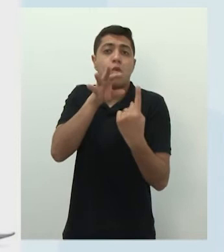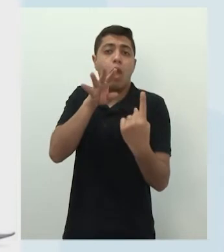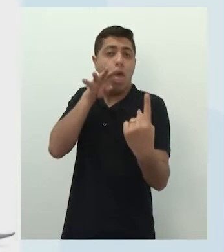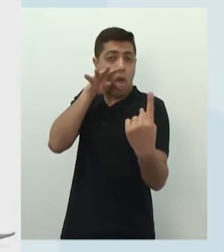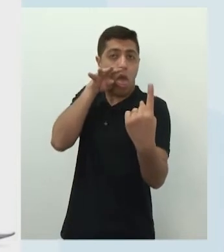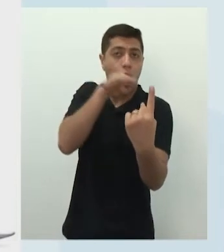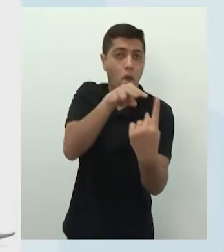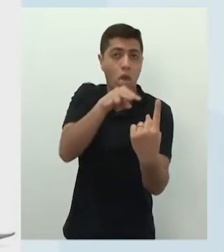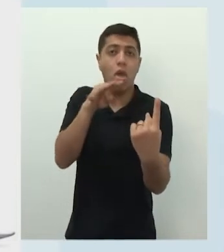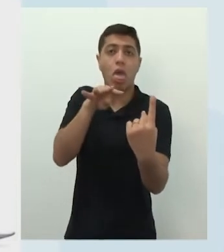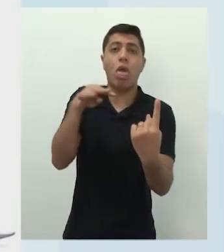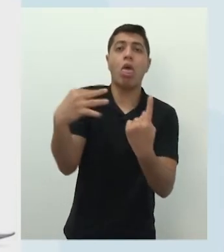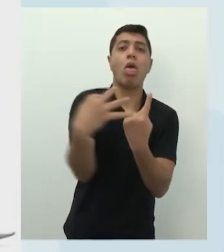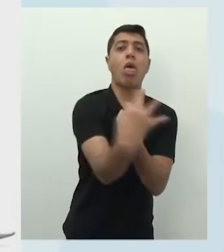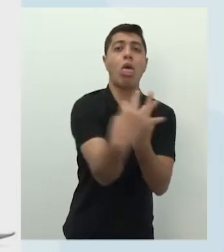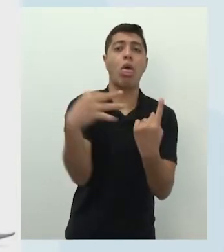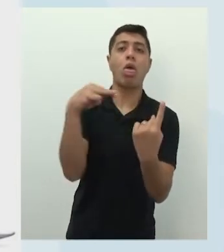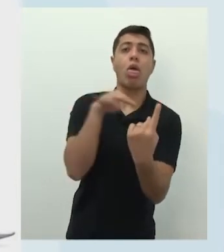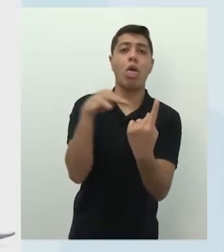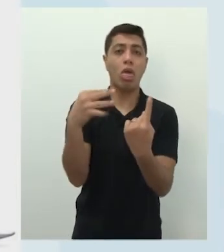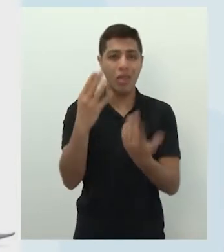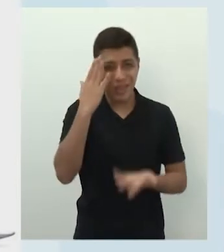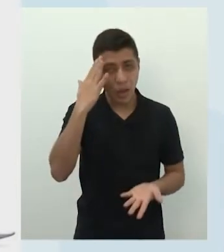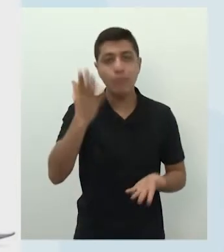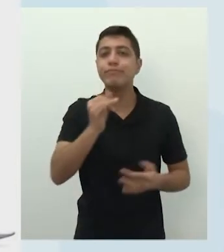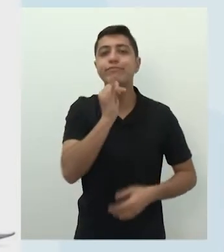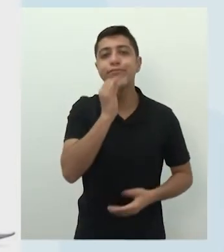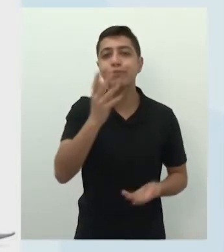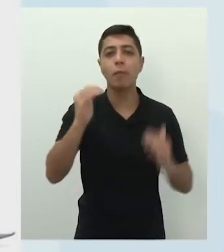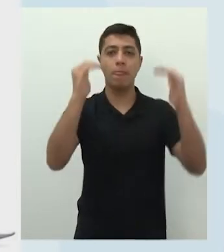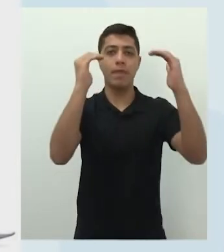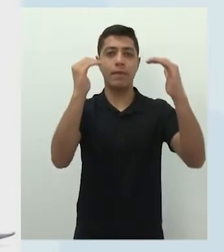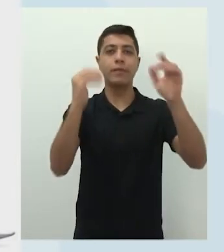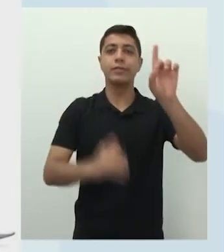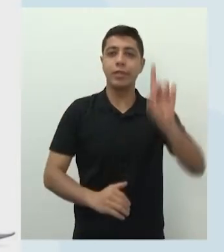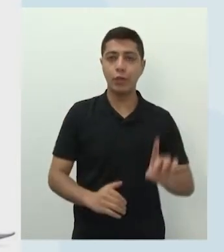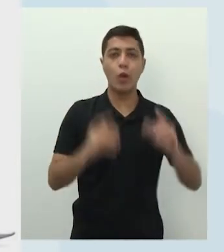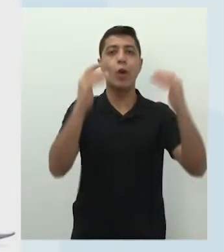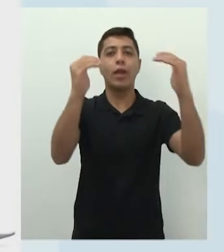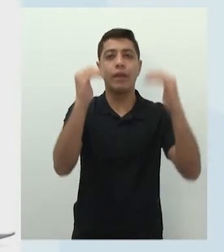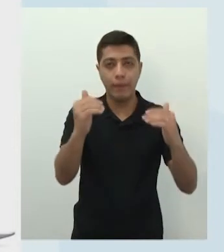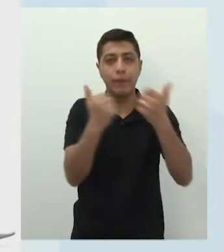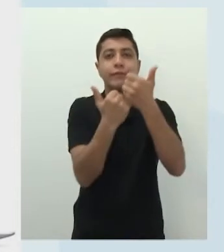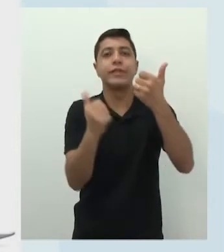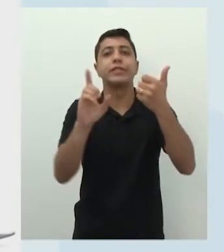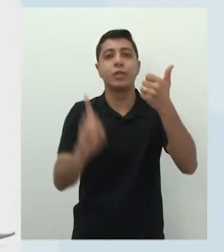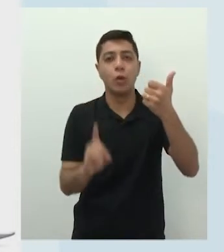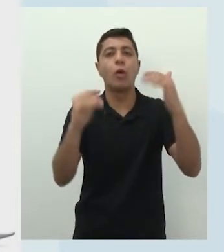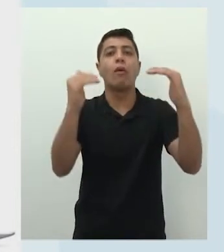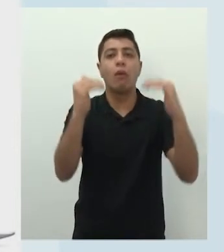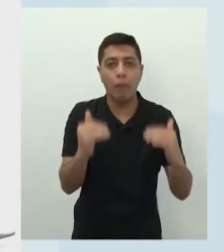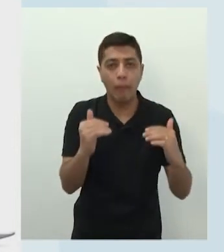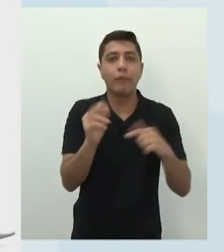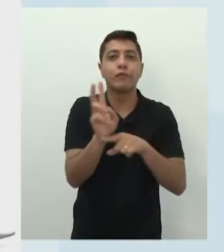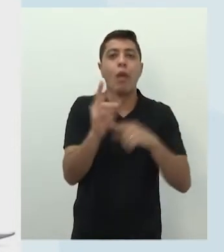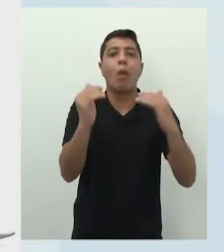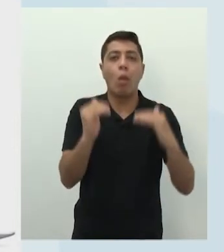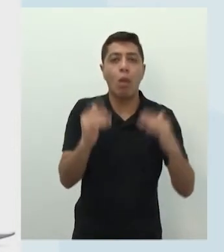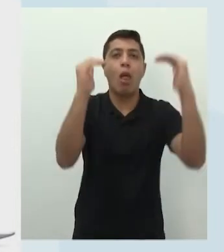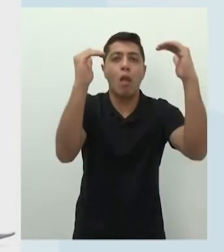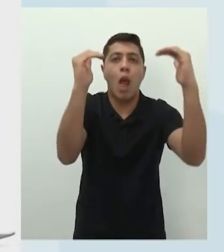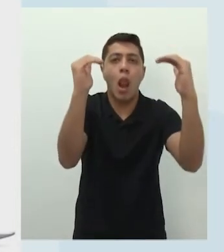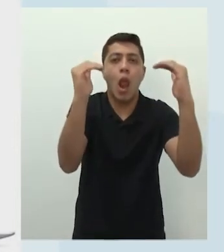diretor, vice-diretor, subdiretor, Bedel 1, sub-Bedel, Bedel número... Isso não vai existir mais, né? Esse